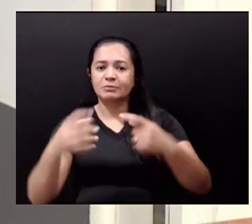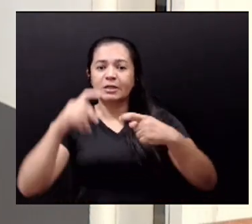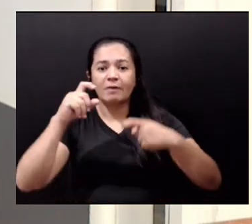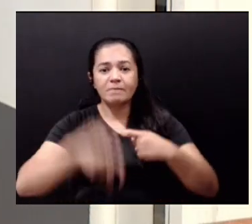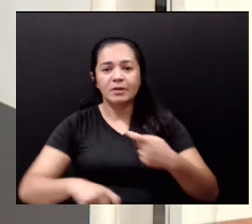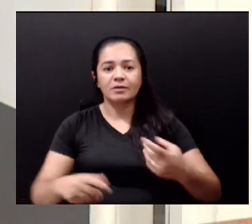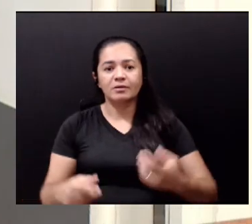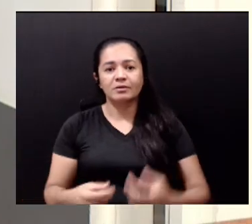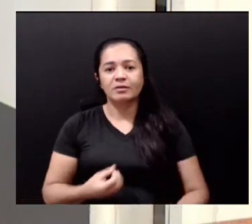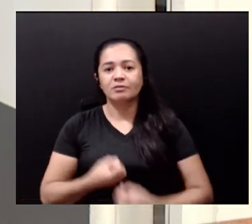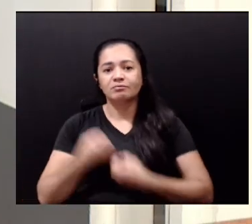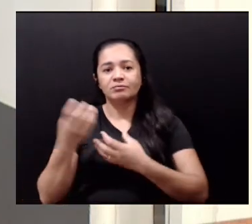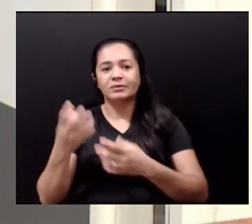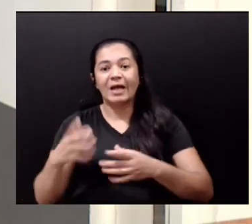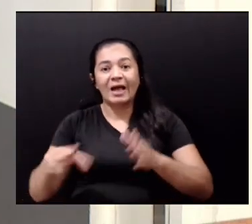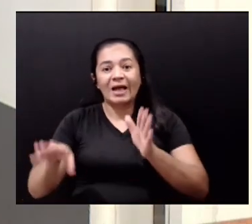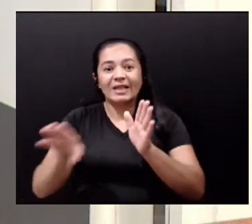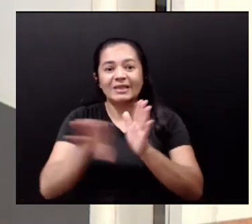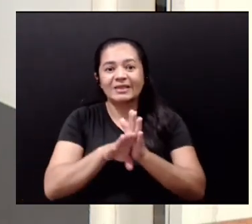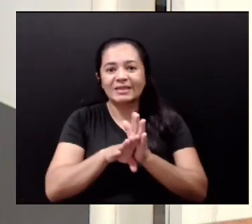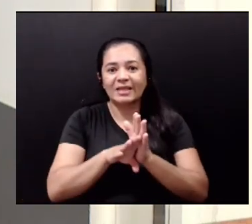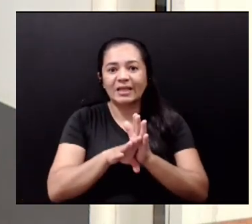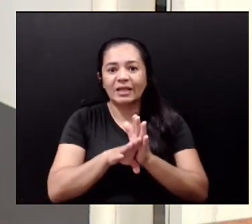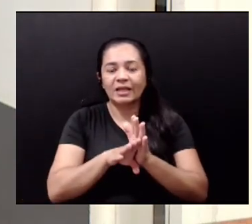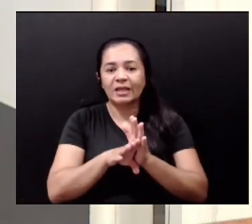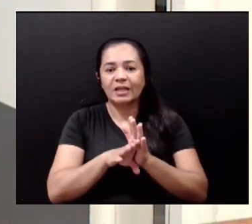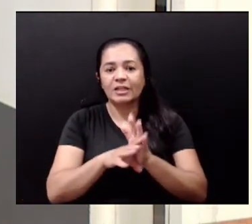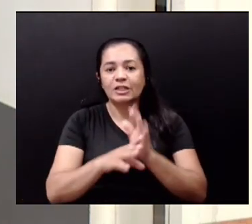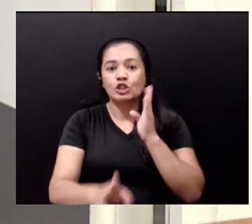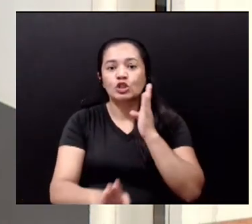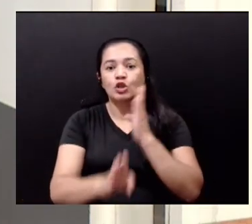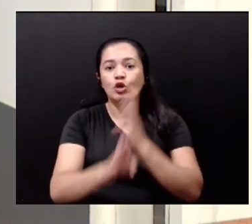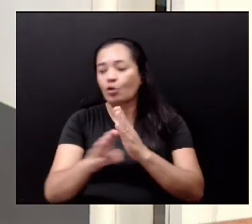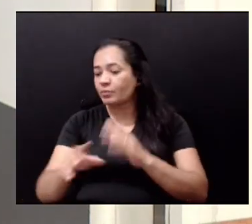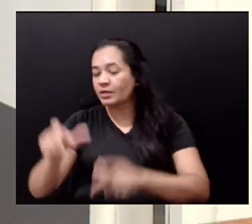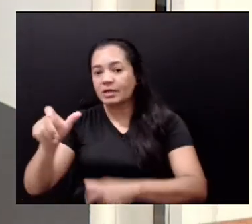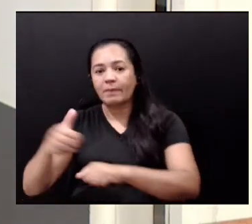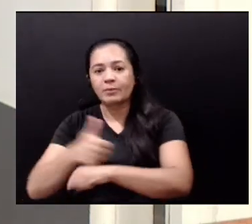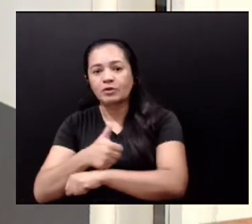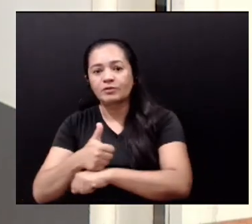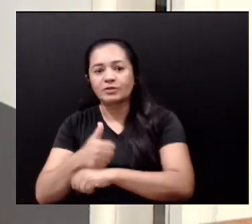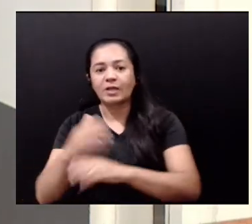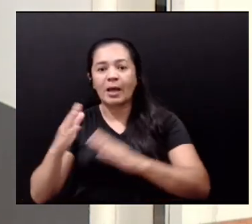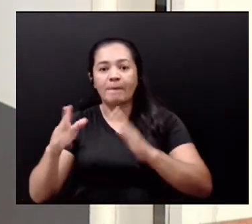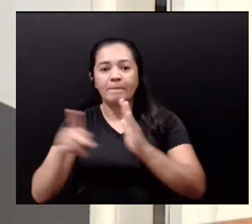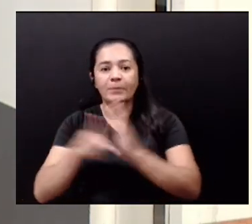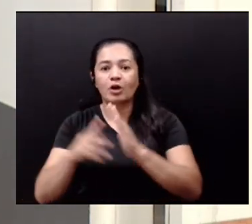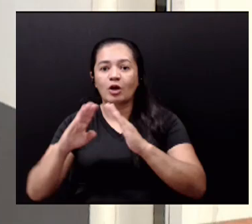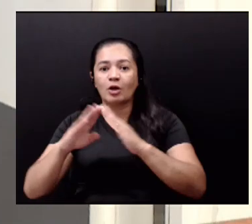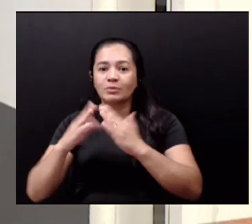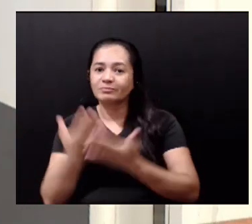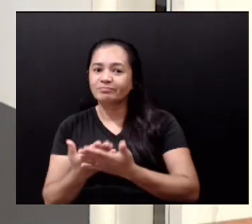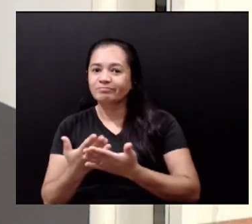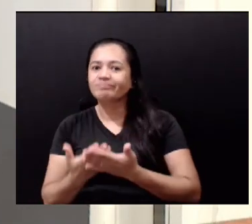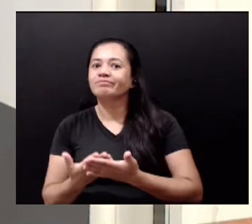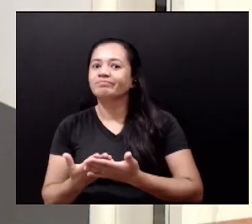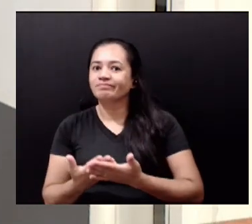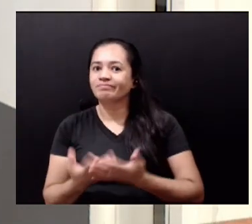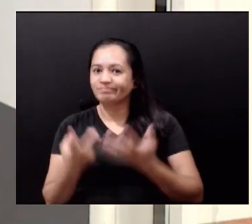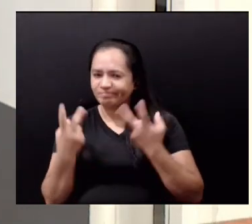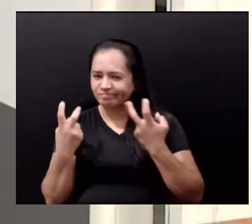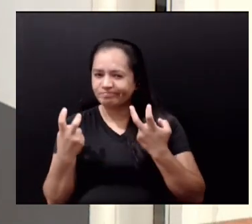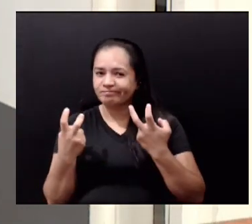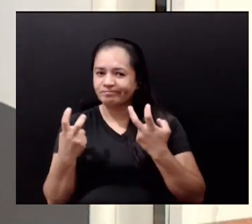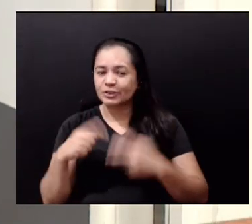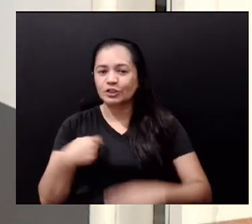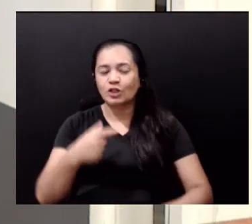profissionais da instituição. Então, assim, vejam, né, como não dá para a gente isolar, né? A gente vai conscientizar as crianças,